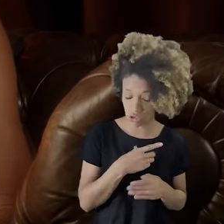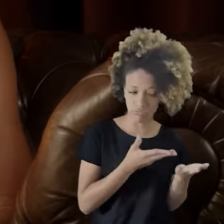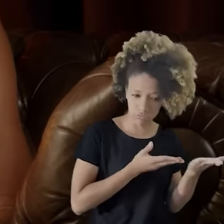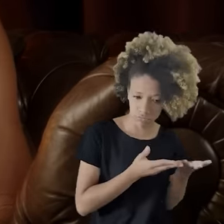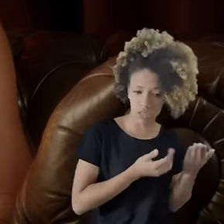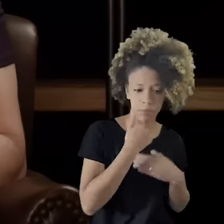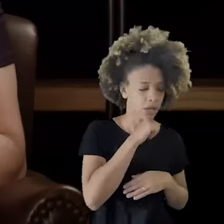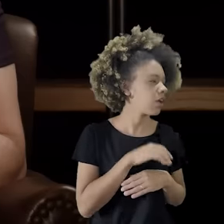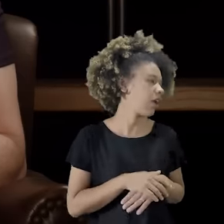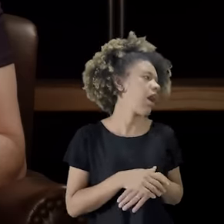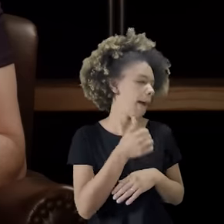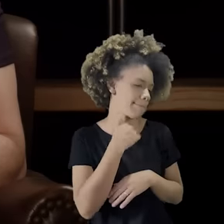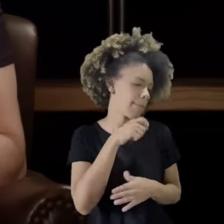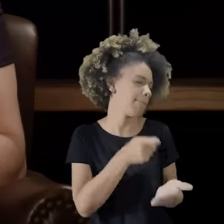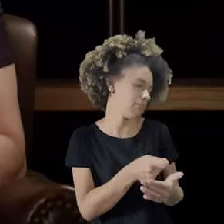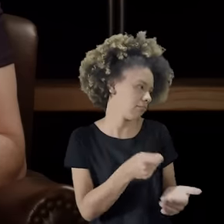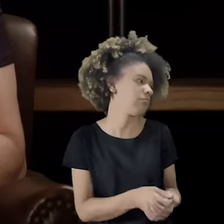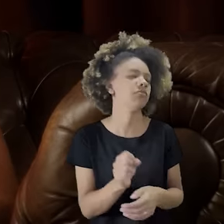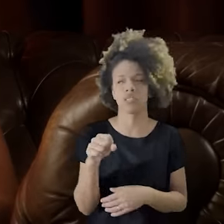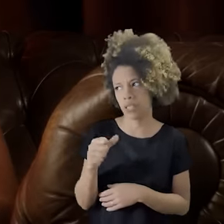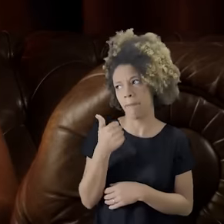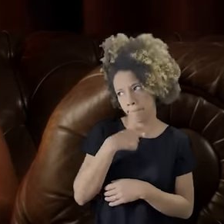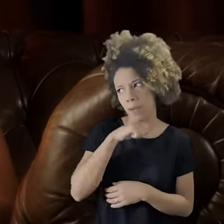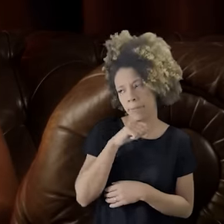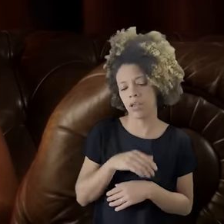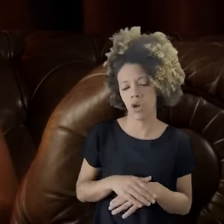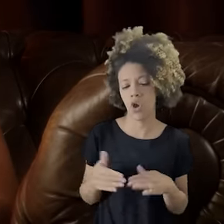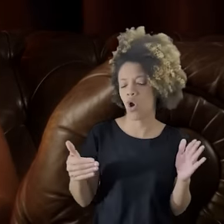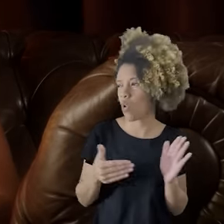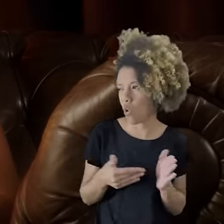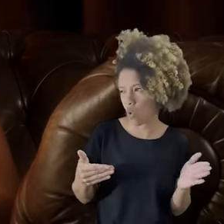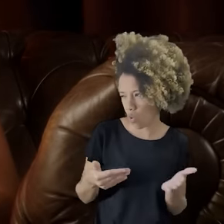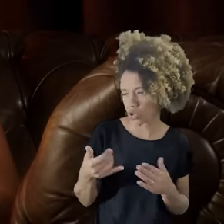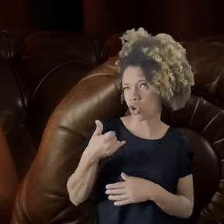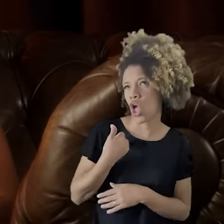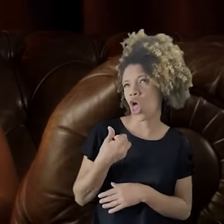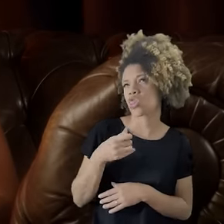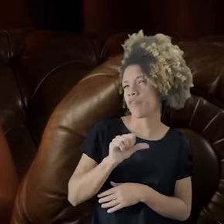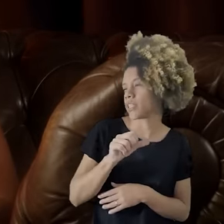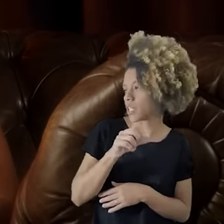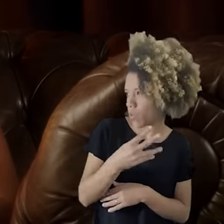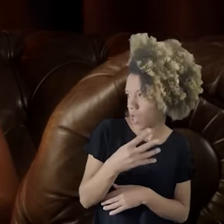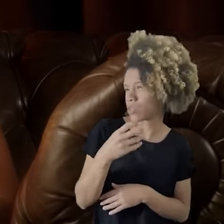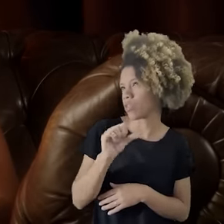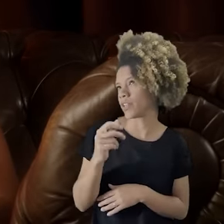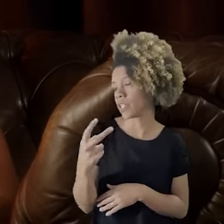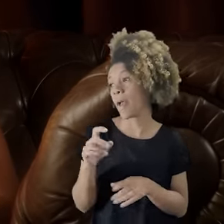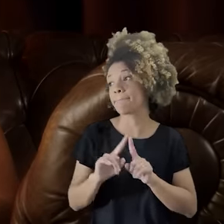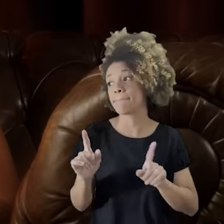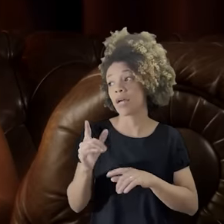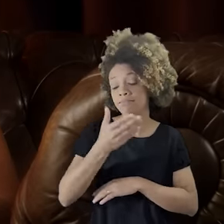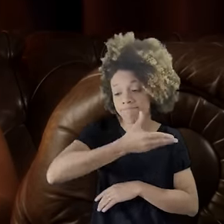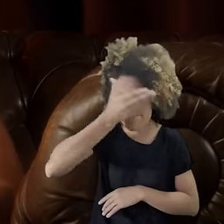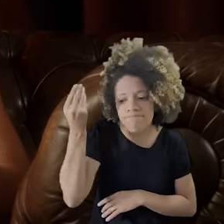com a rigorosa minha mãe ela ela hoje deve estar com 94 ou 95 anos só que agora ela tá com